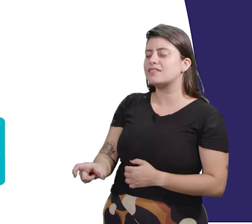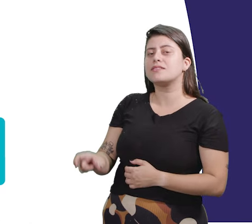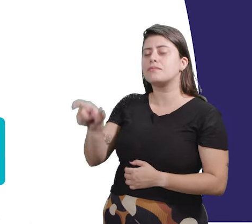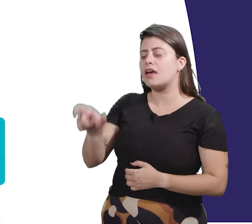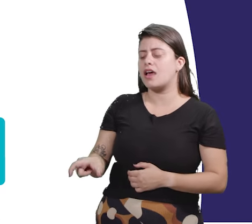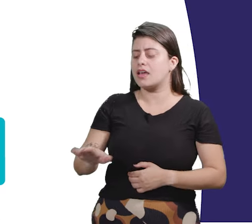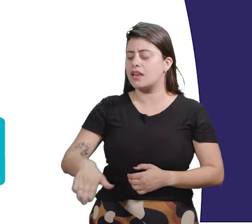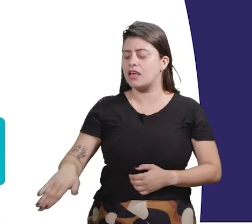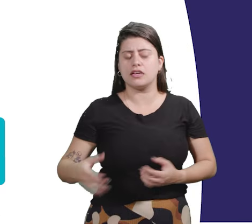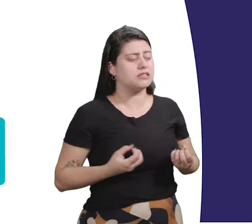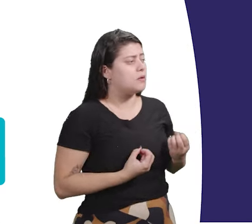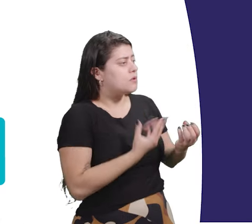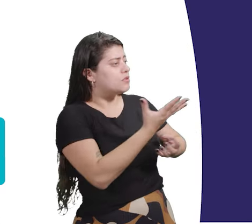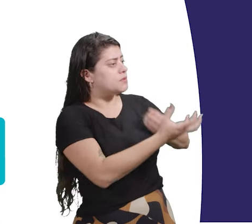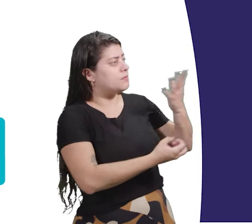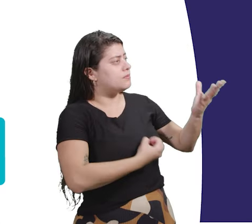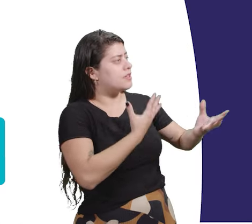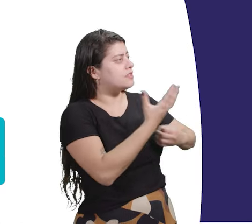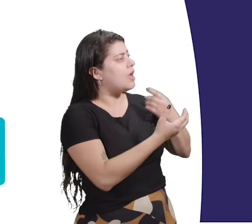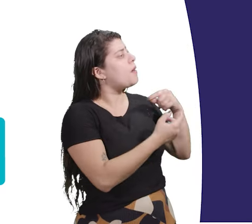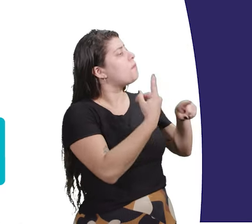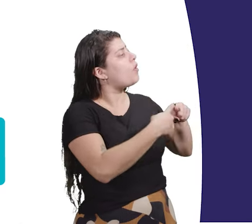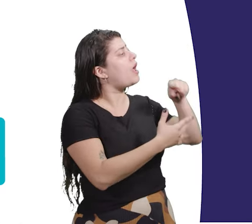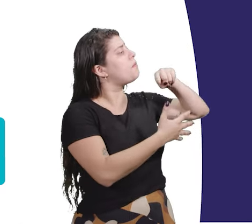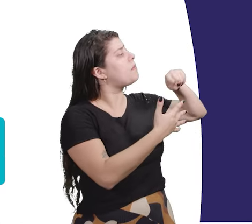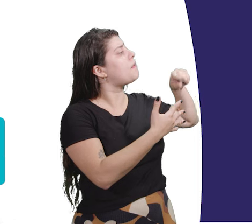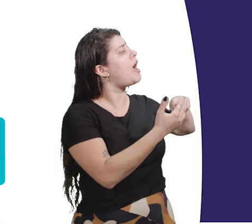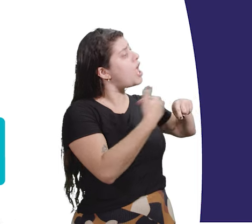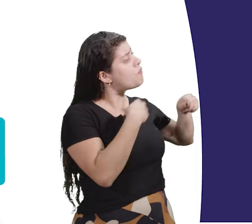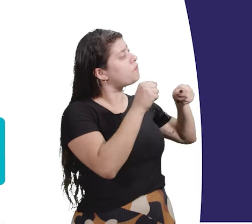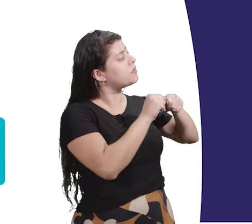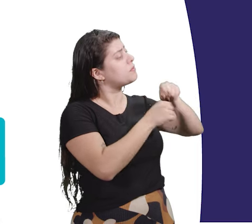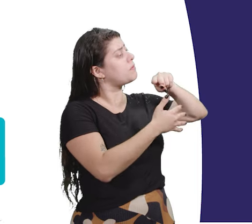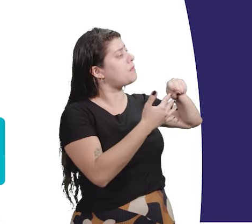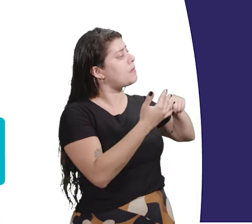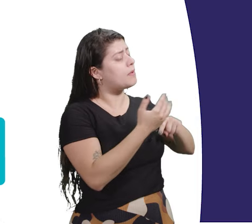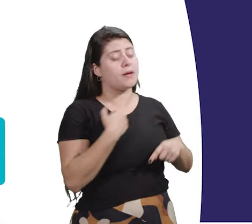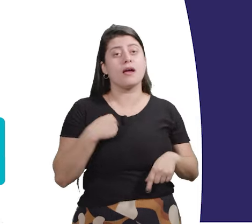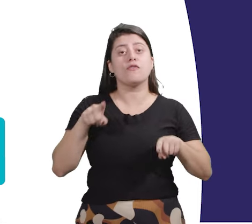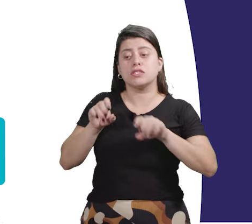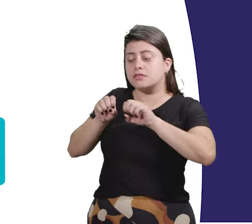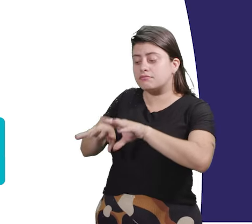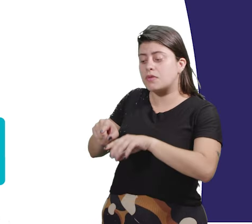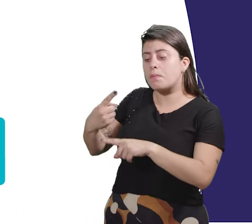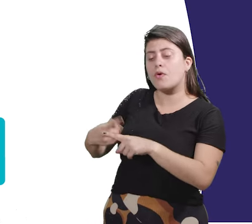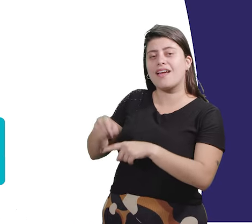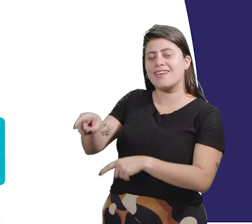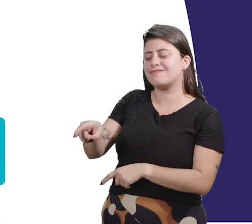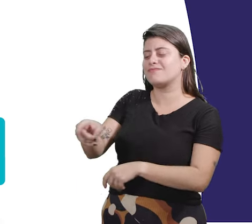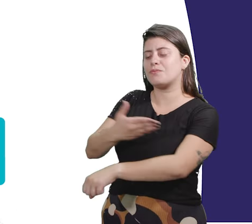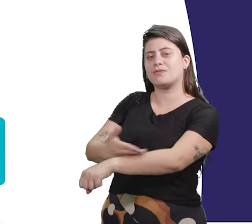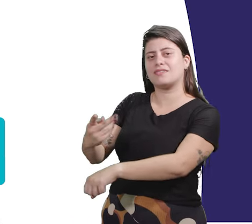quer, né, e fale o porquê daquilo, o porquê daquele comportamento, e que você faça com que ela entenda o porquê que aquele comportamento é